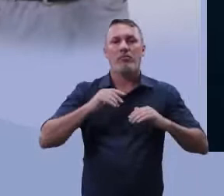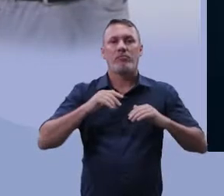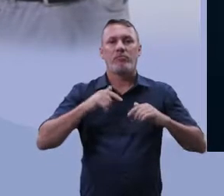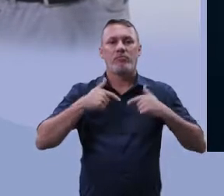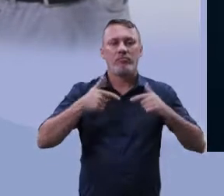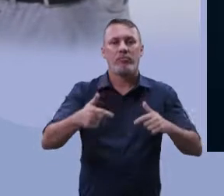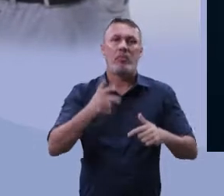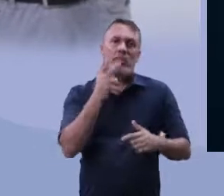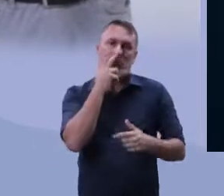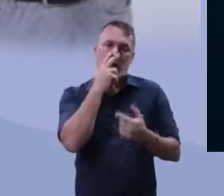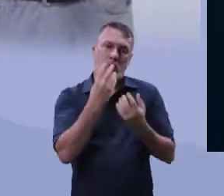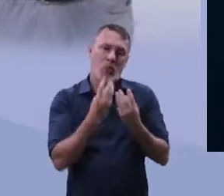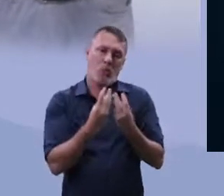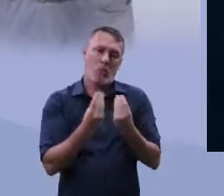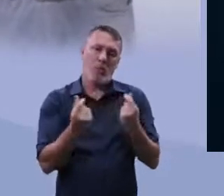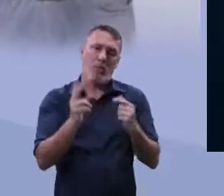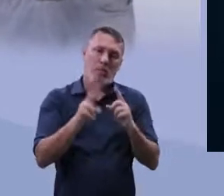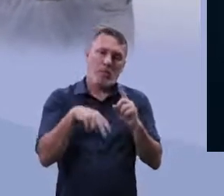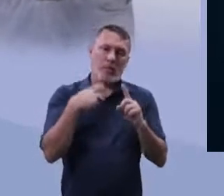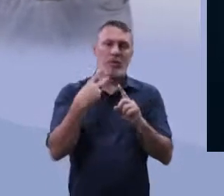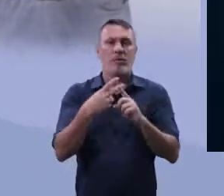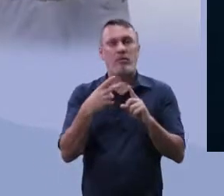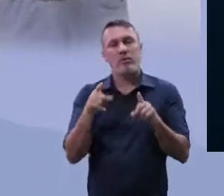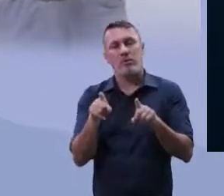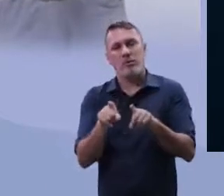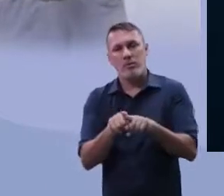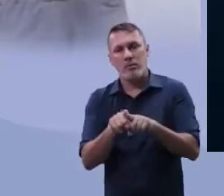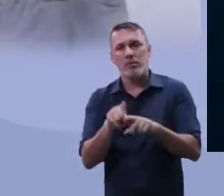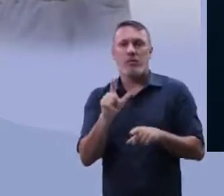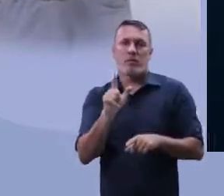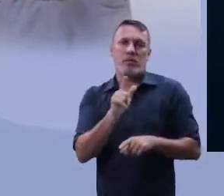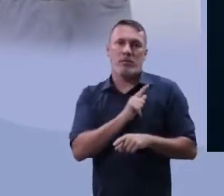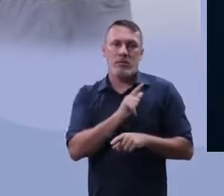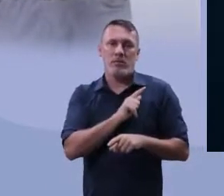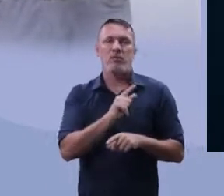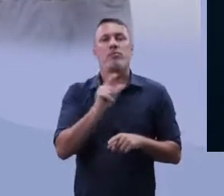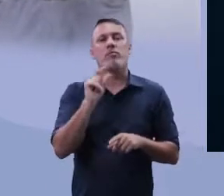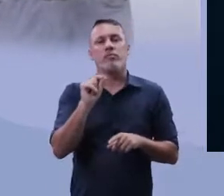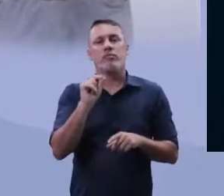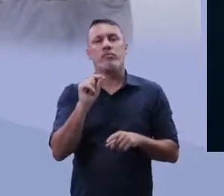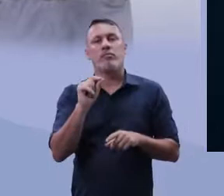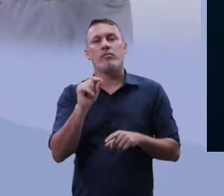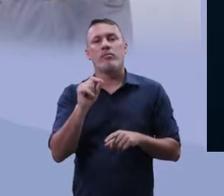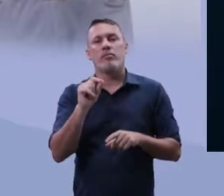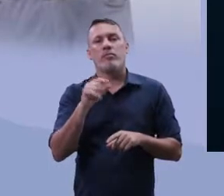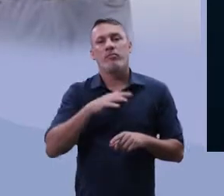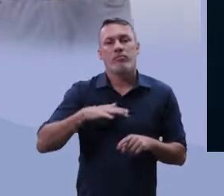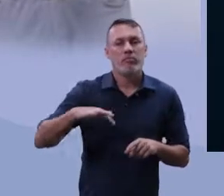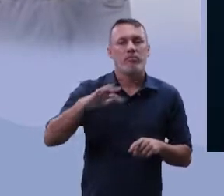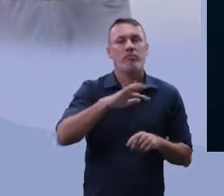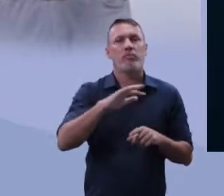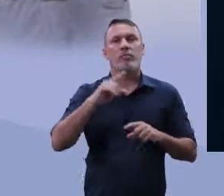dizer assim, um pouco mais qualificada, né, e automaticamente, né,